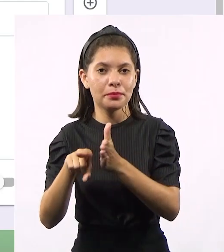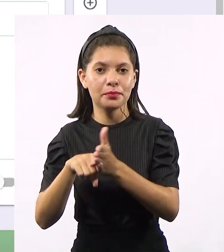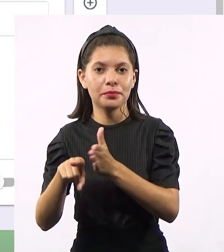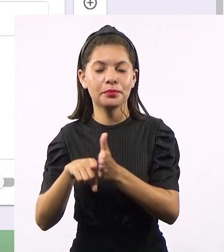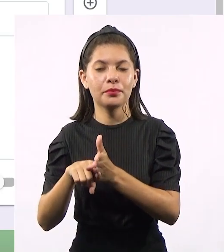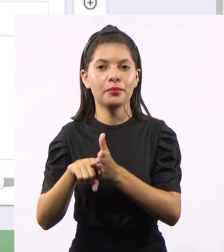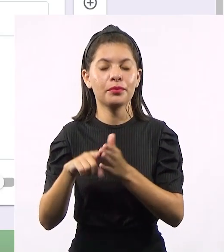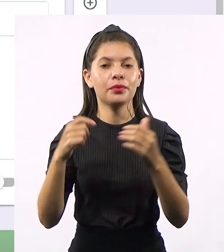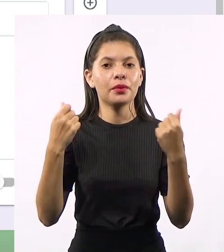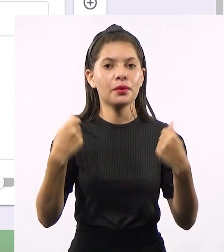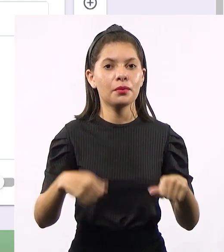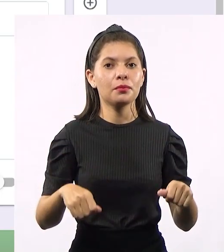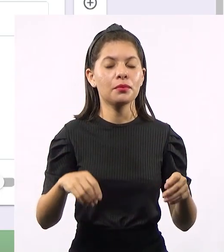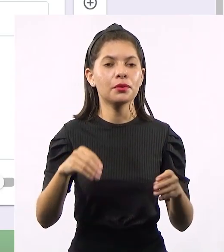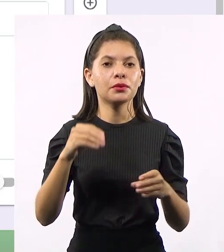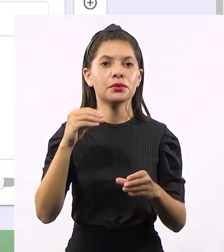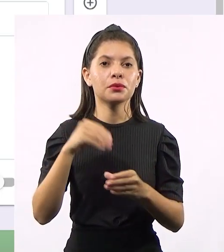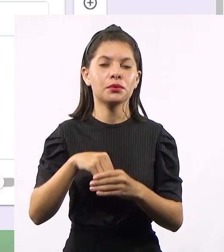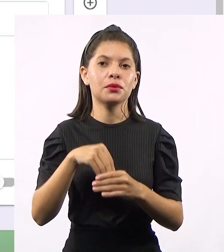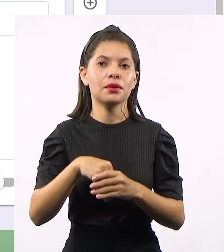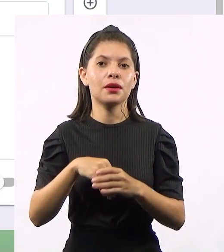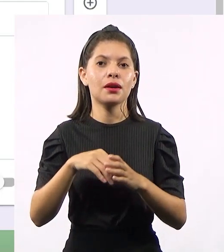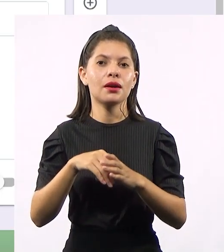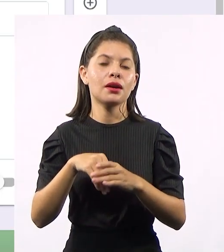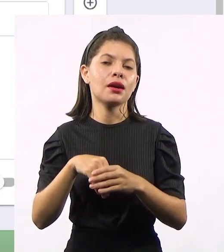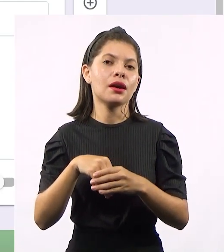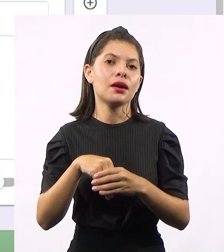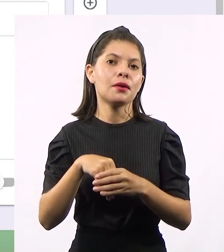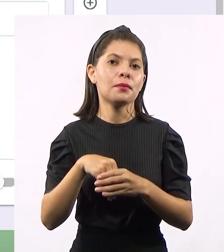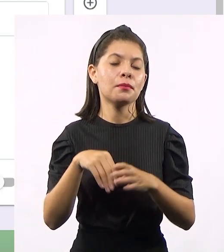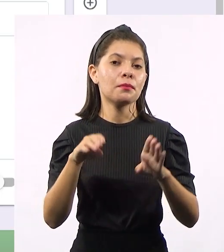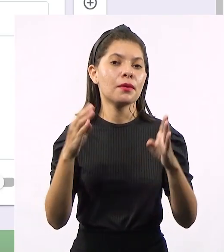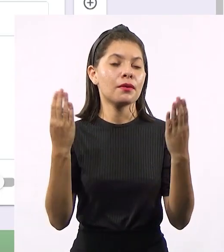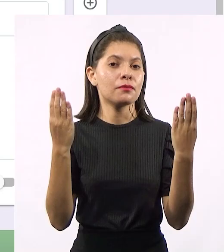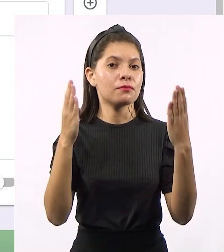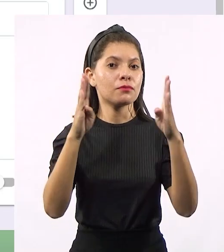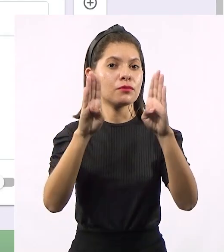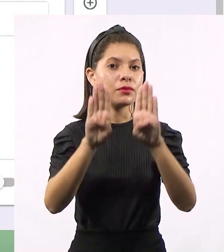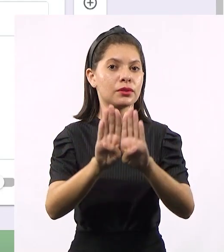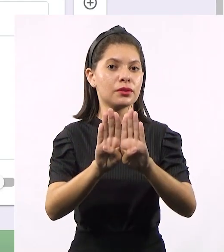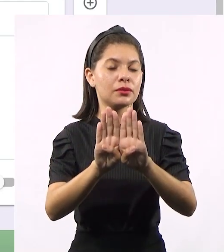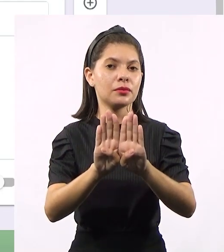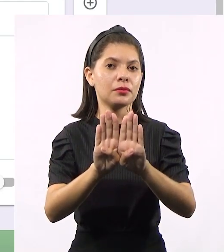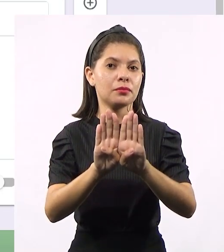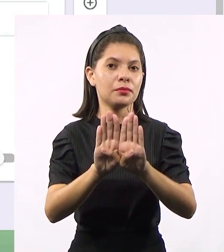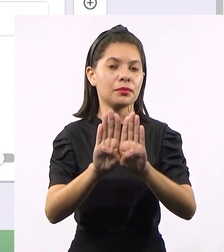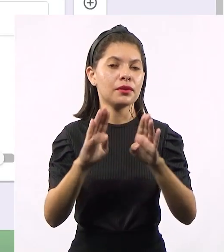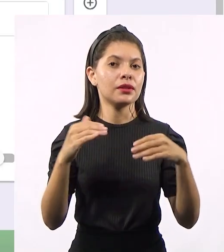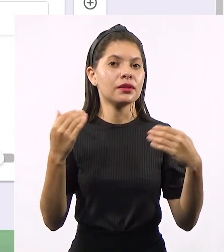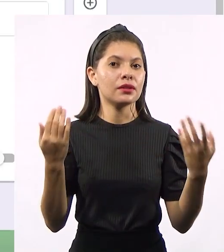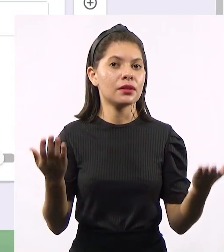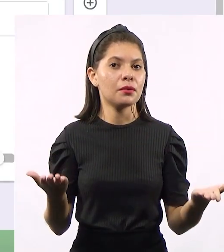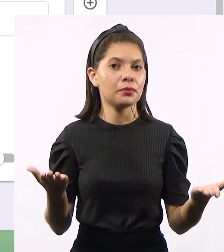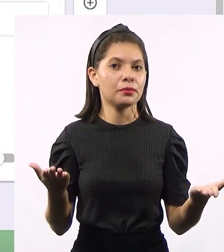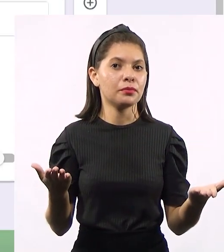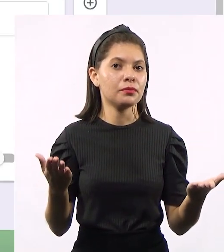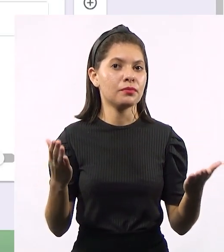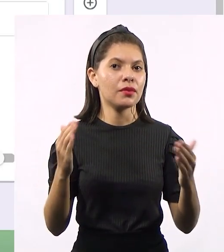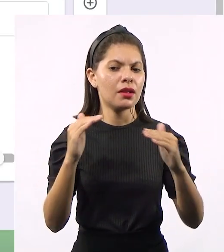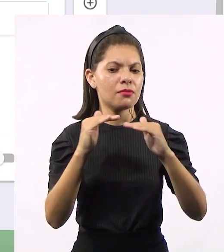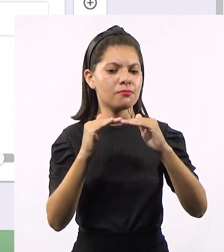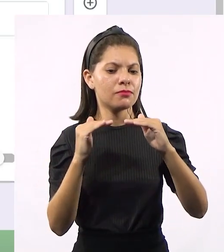aí eu posso inserir agora uma pergunta não aberta, mas uma pergunta fechada. Então, nível